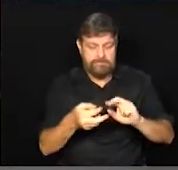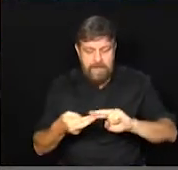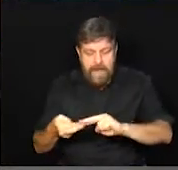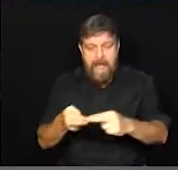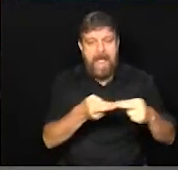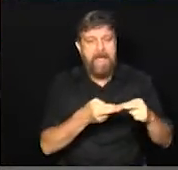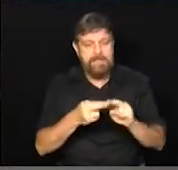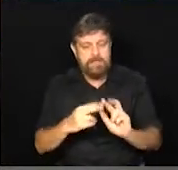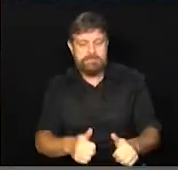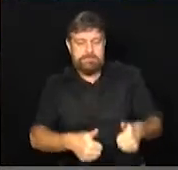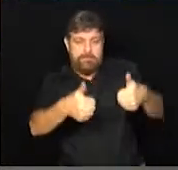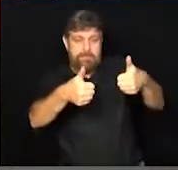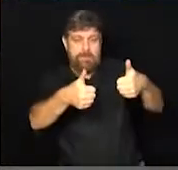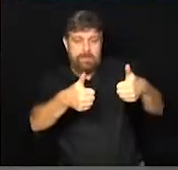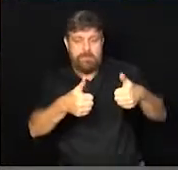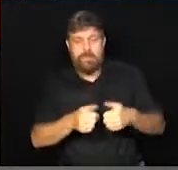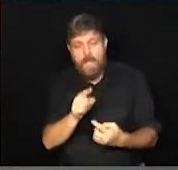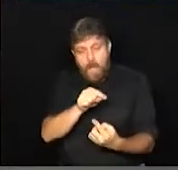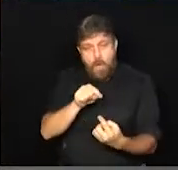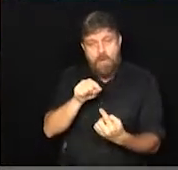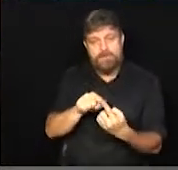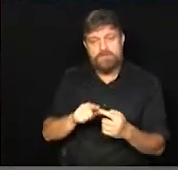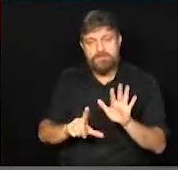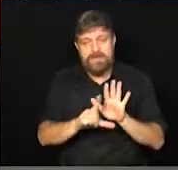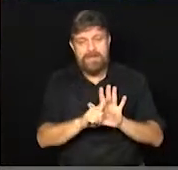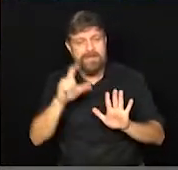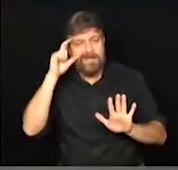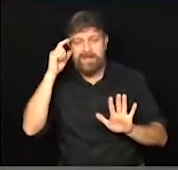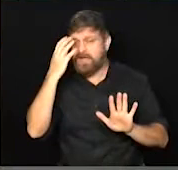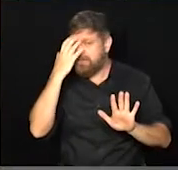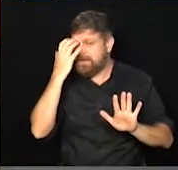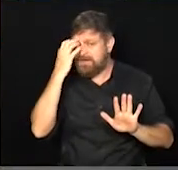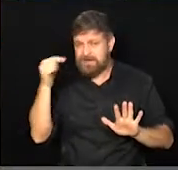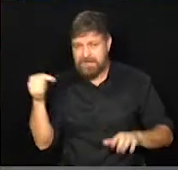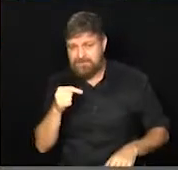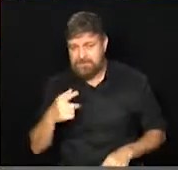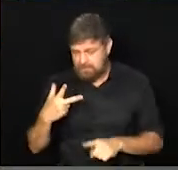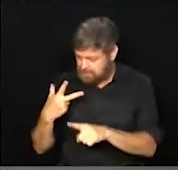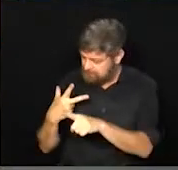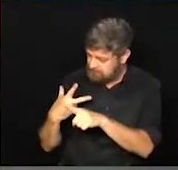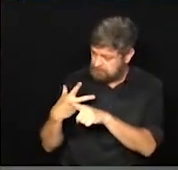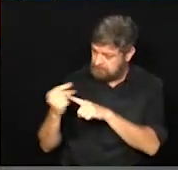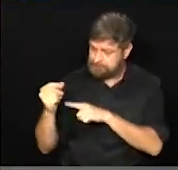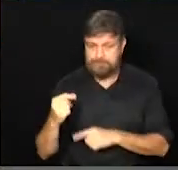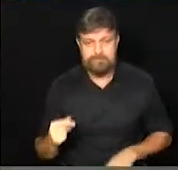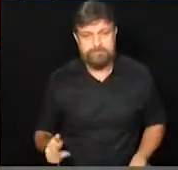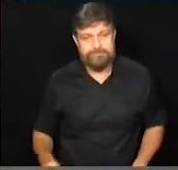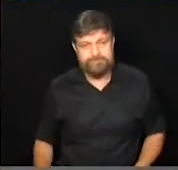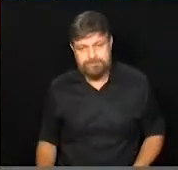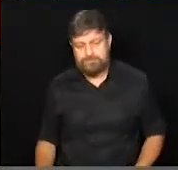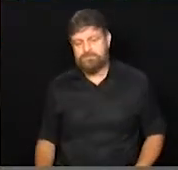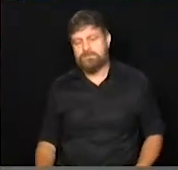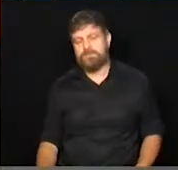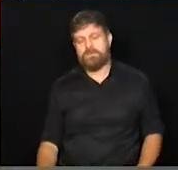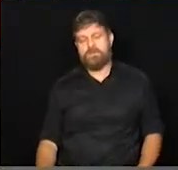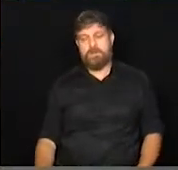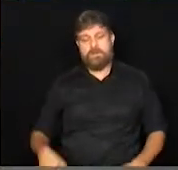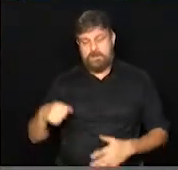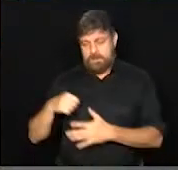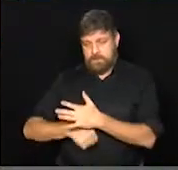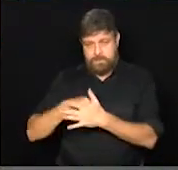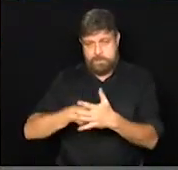para que a Lei Maria da Penha, que foi uma conquista de novo, foi uma conquista de luta